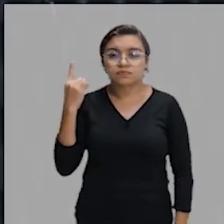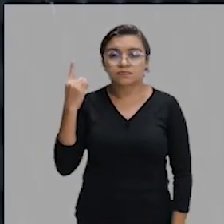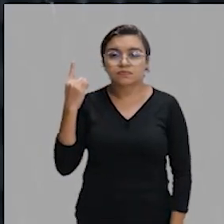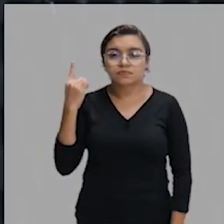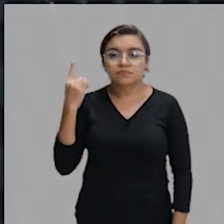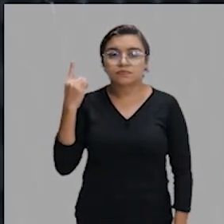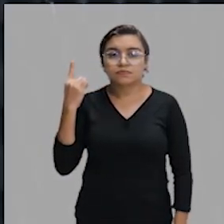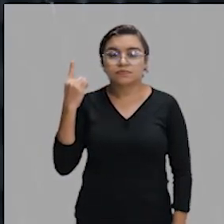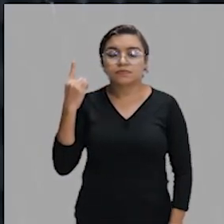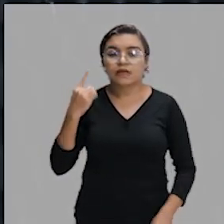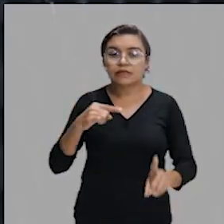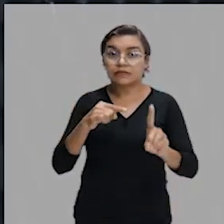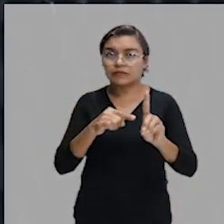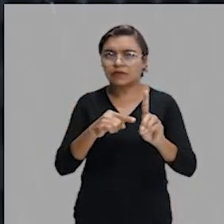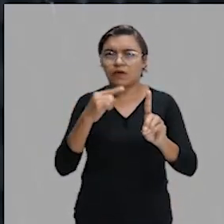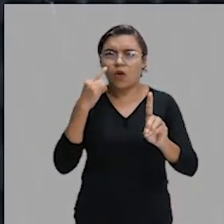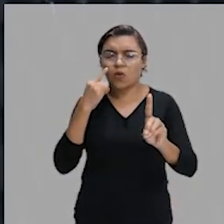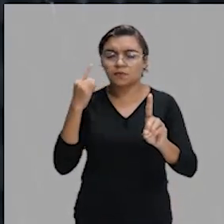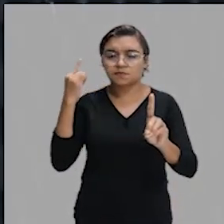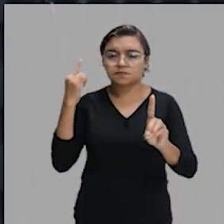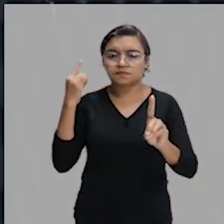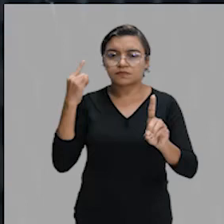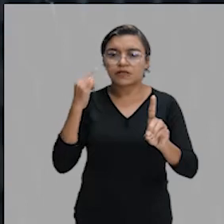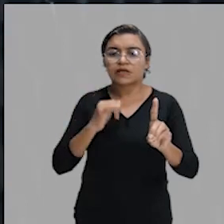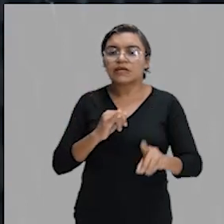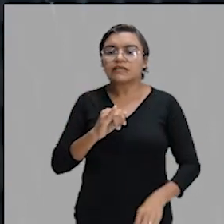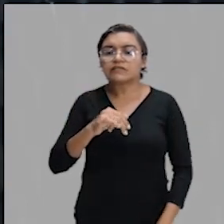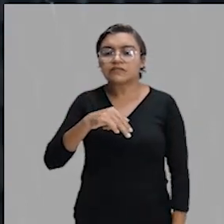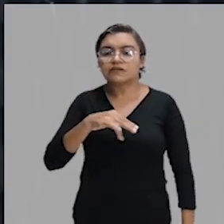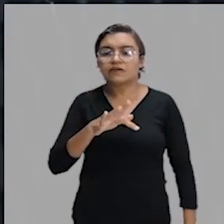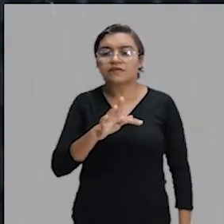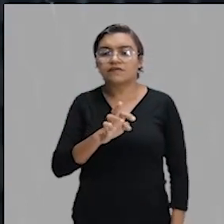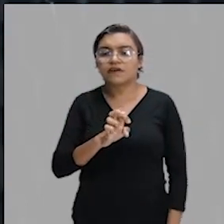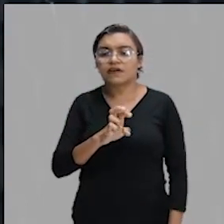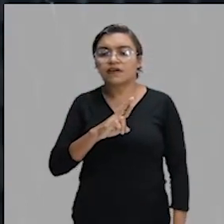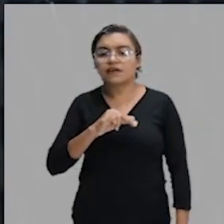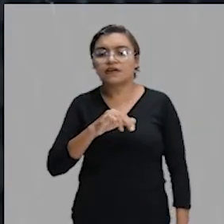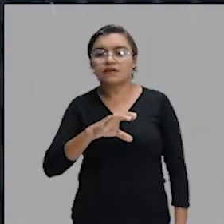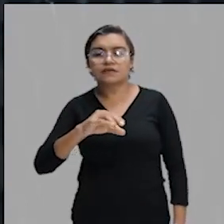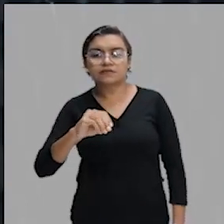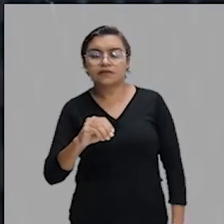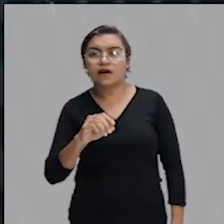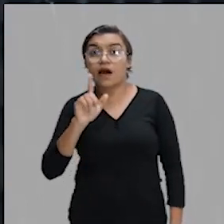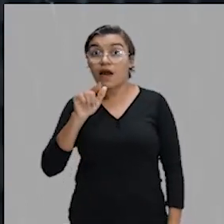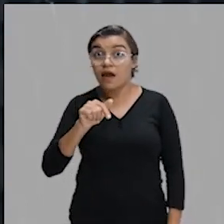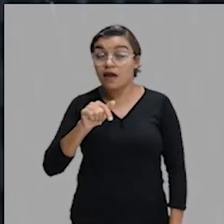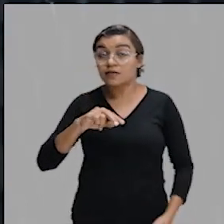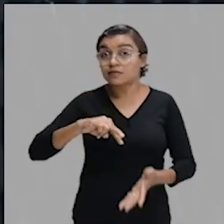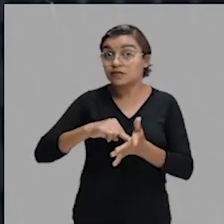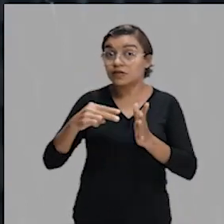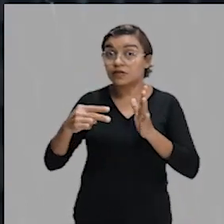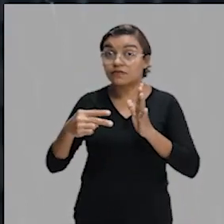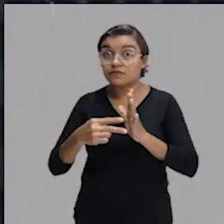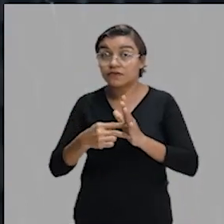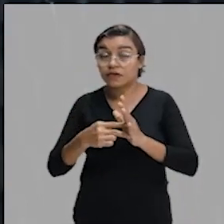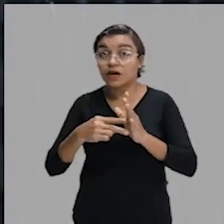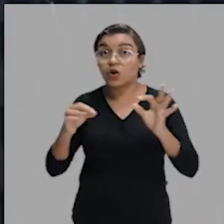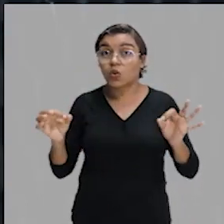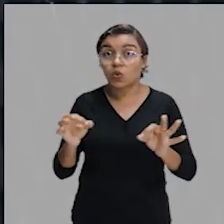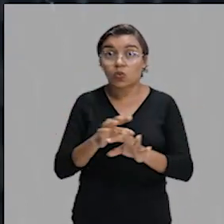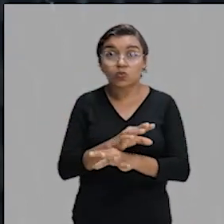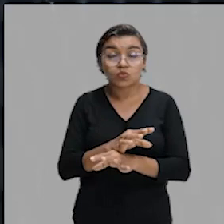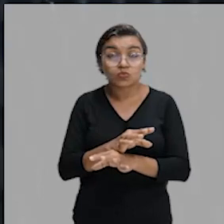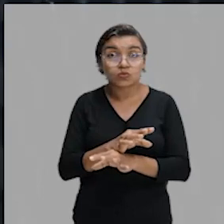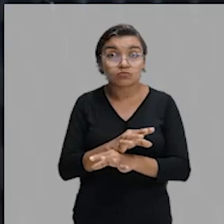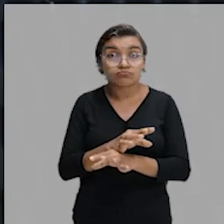pode. O que é uma inferência que o professor acabou de dizer para vocês? Conclusão. Ó, faz 3